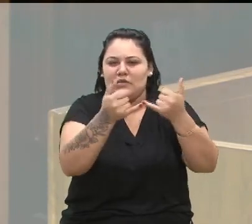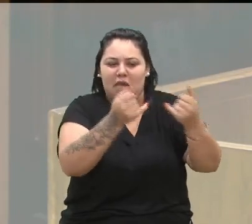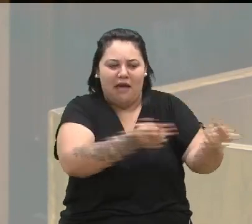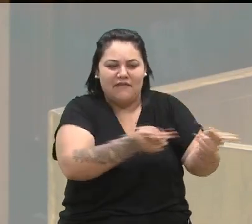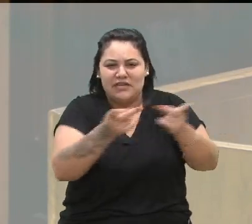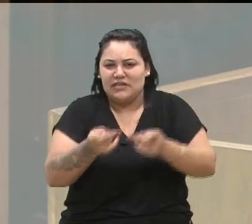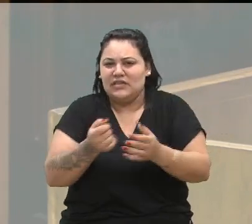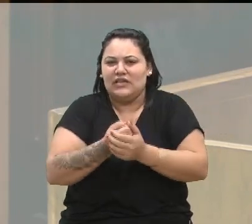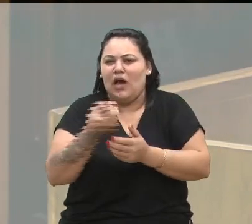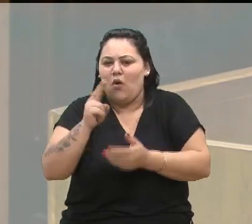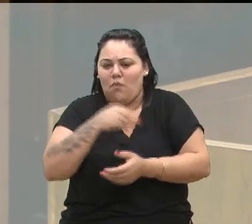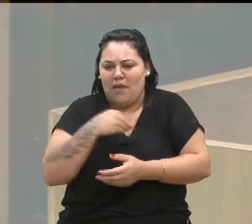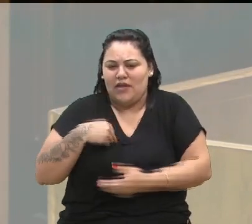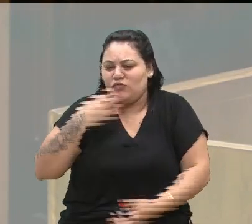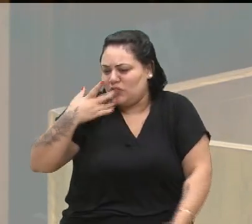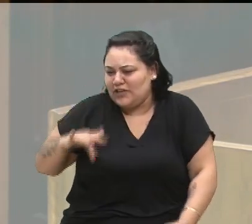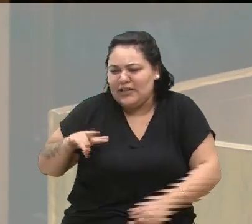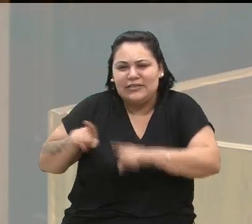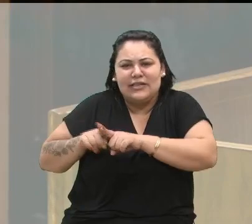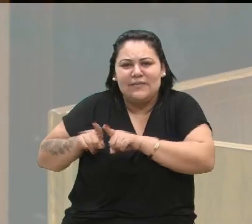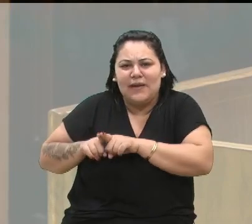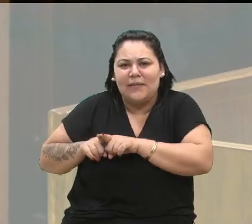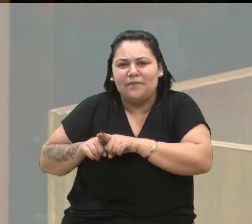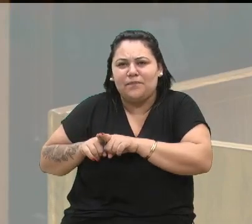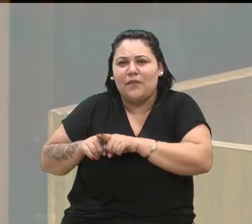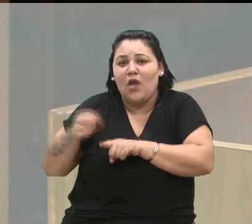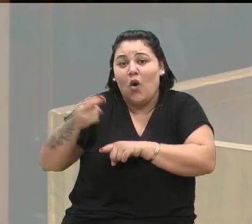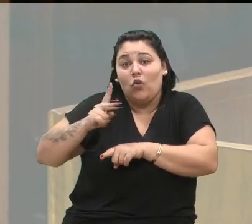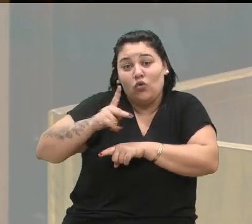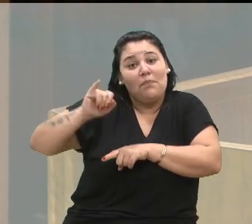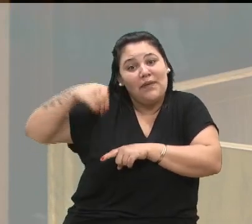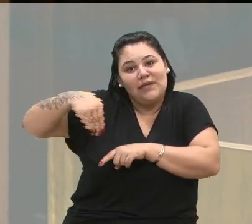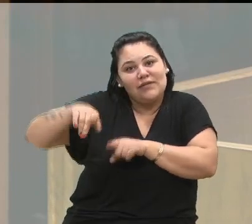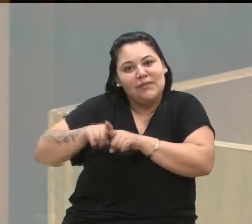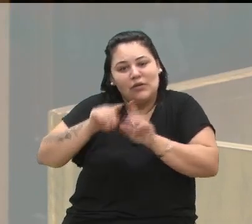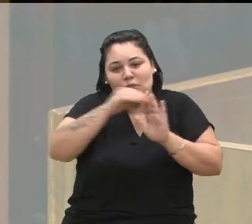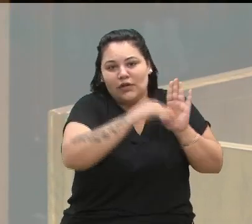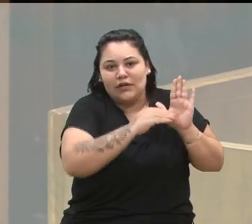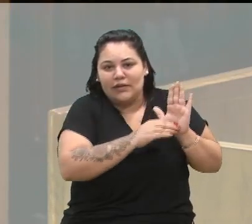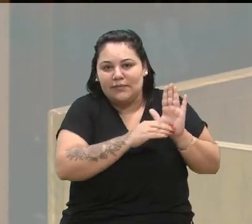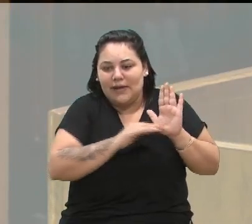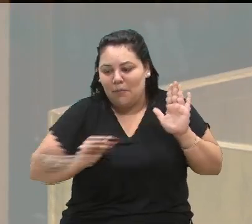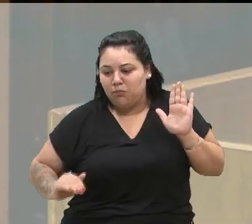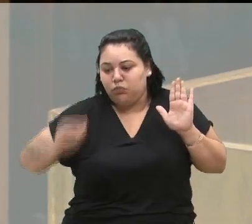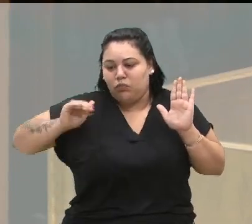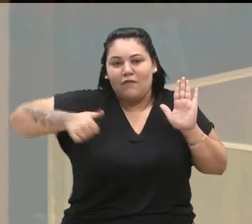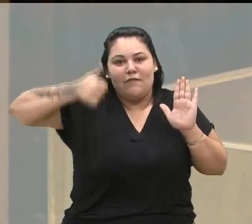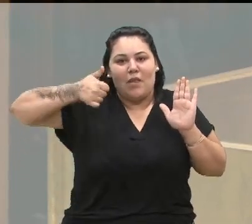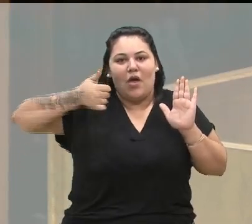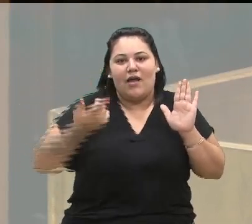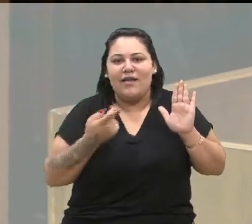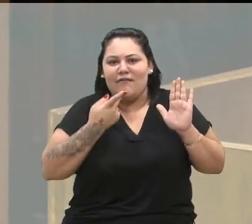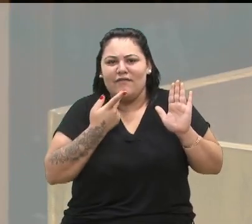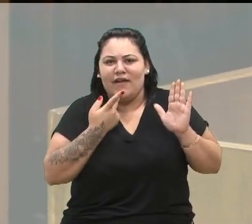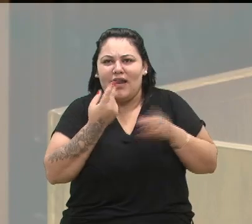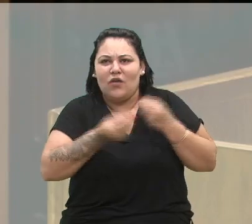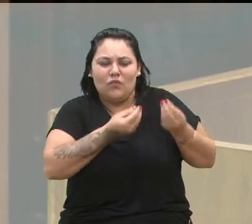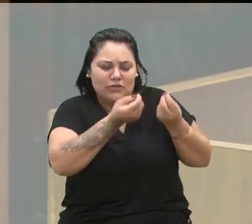ao pediatra, até mesmo no PIM, né, Programa Infância Melhor, em que ele te dá uma noção de como está o